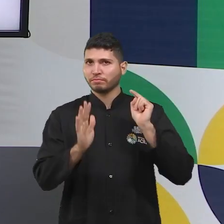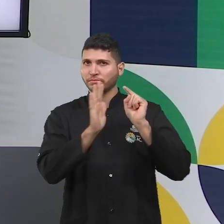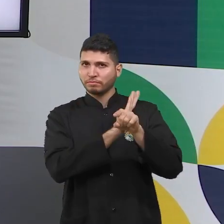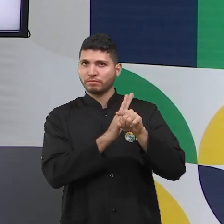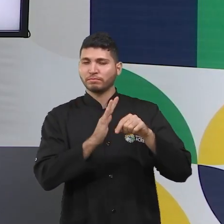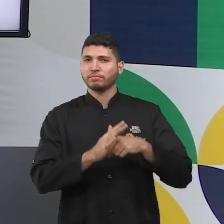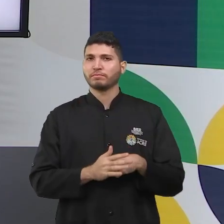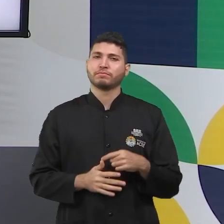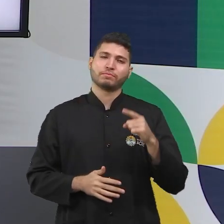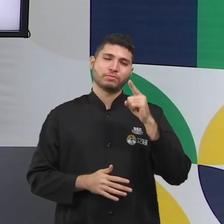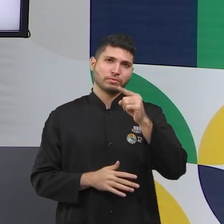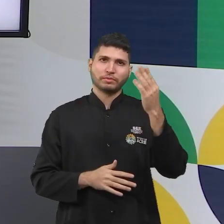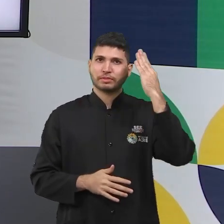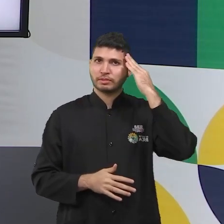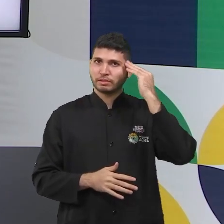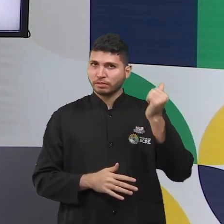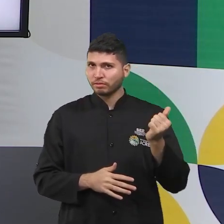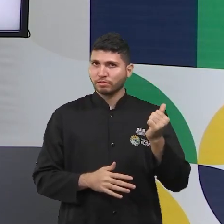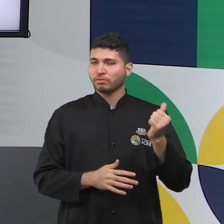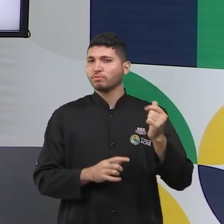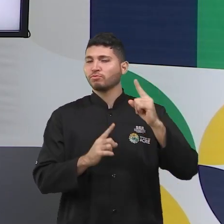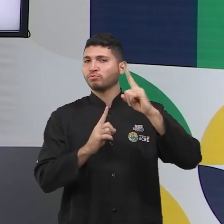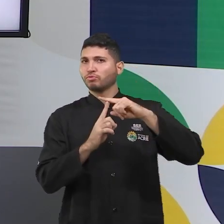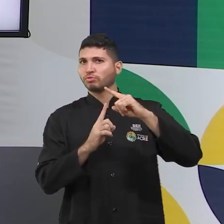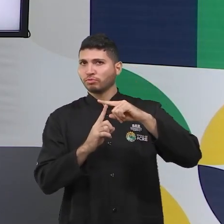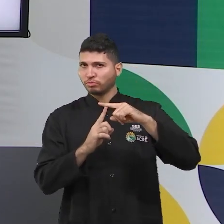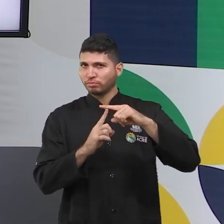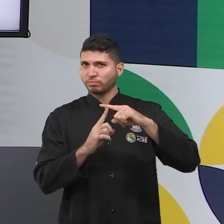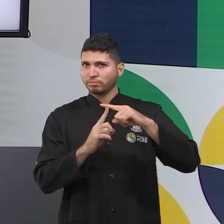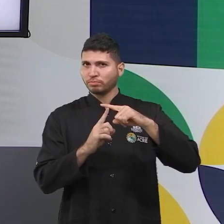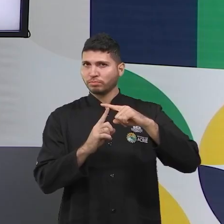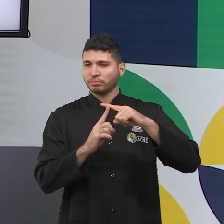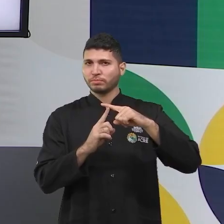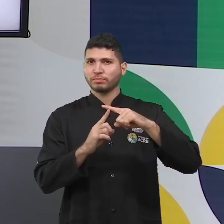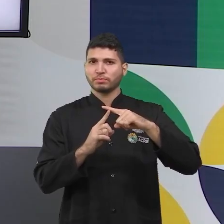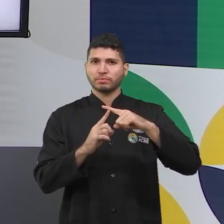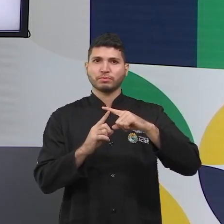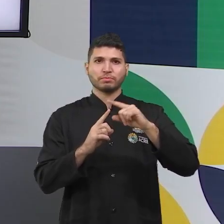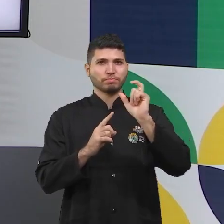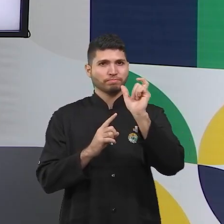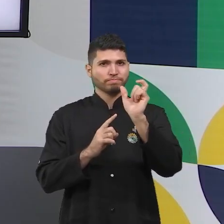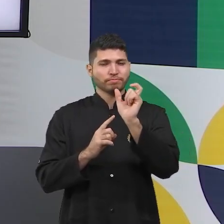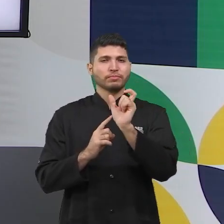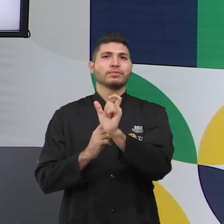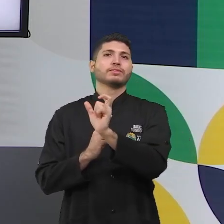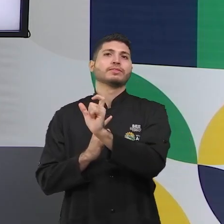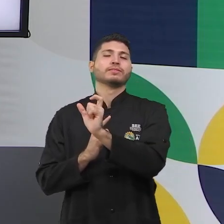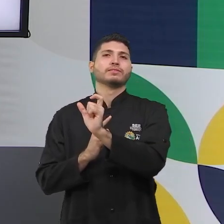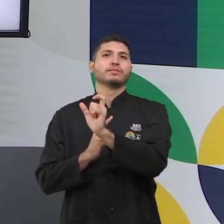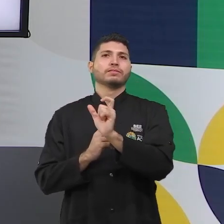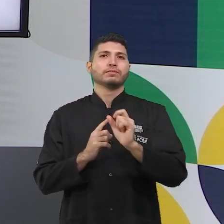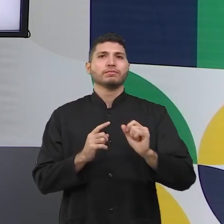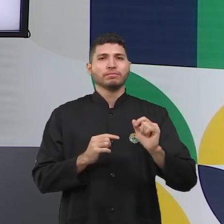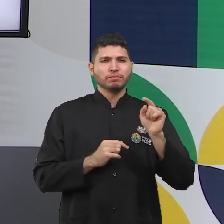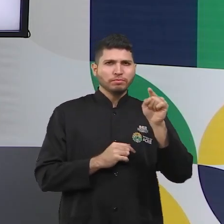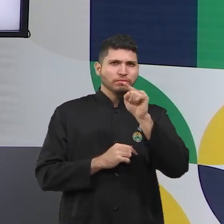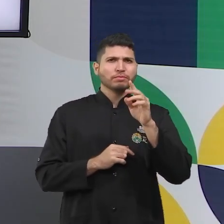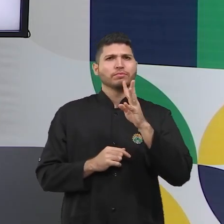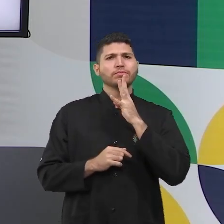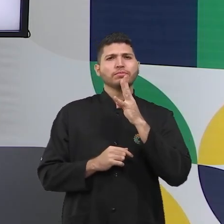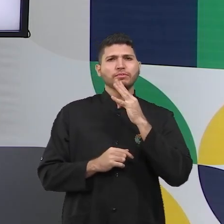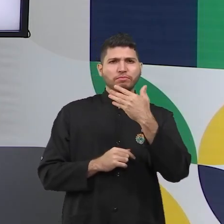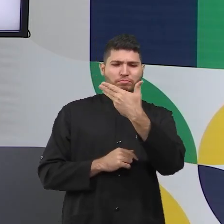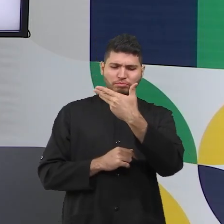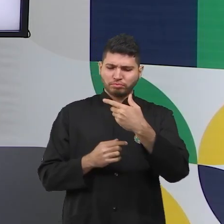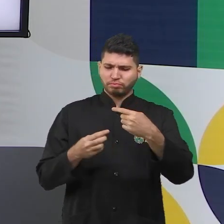são as classes de palavras na língua espanhola? Conhecem? Então, se não sabem ou se conhecem, quedem na classe